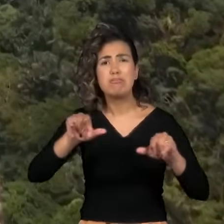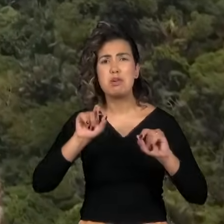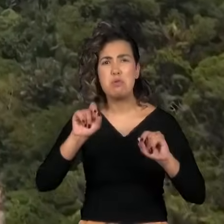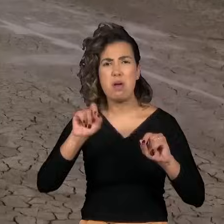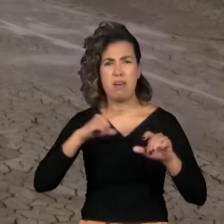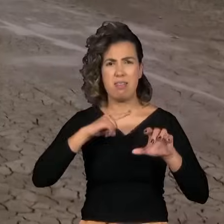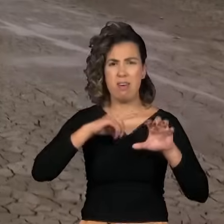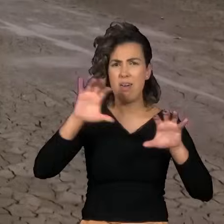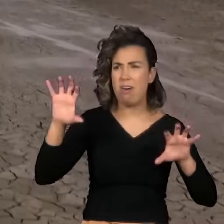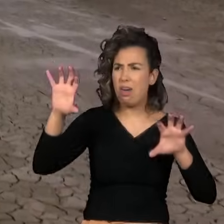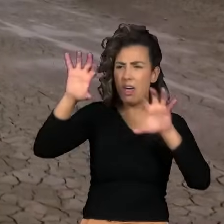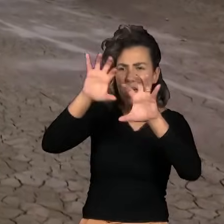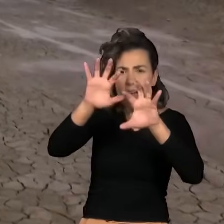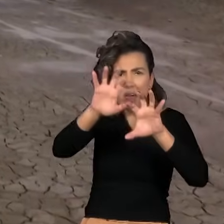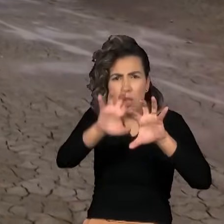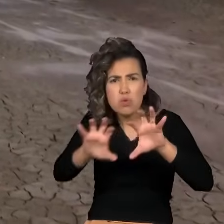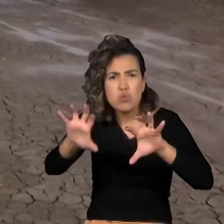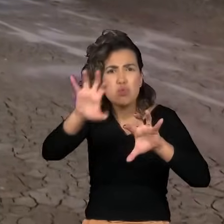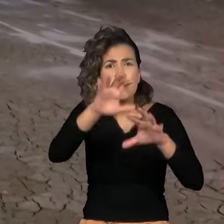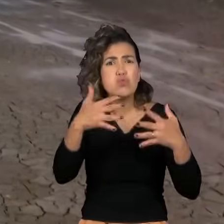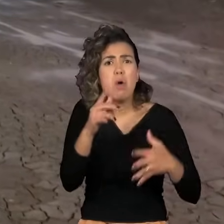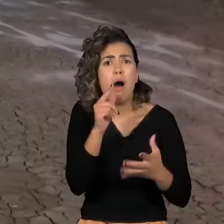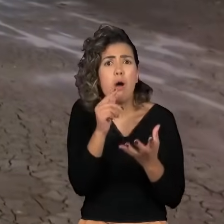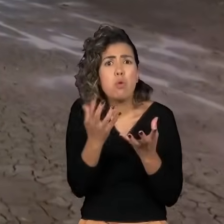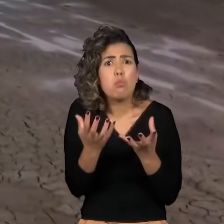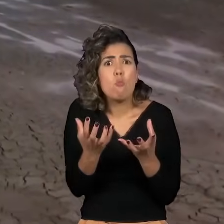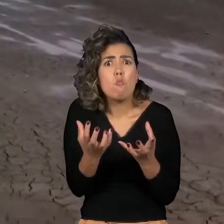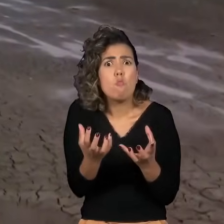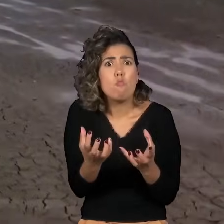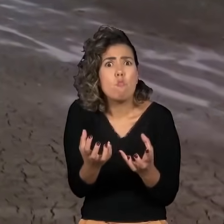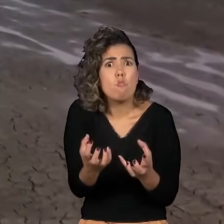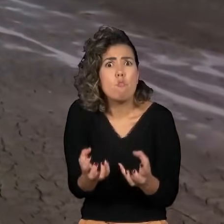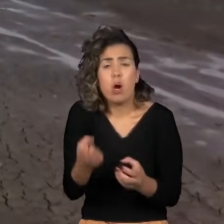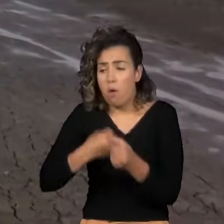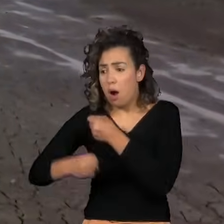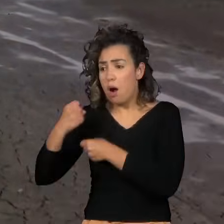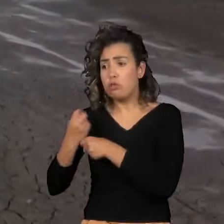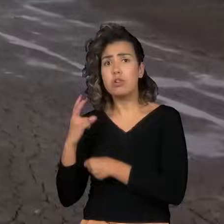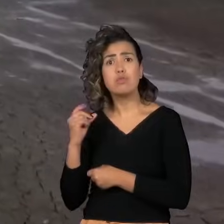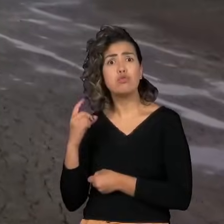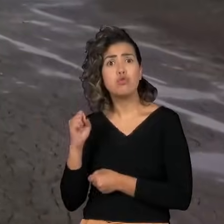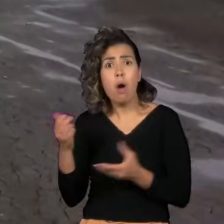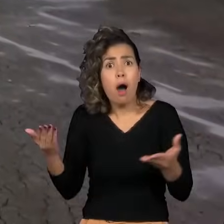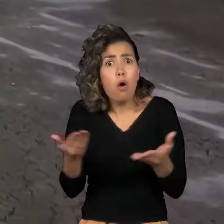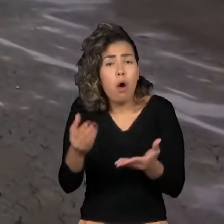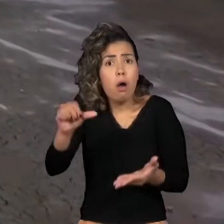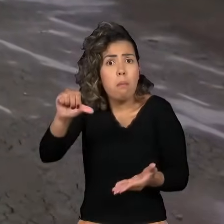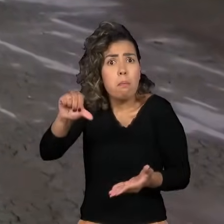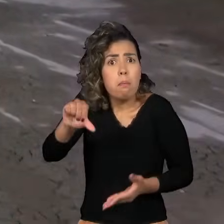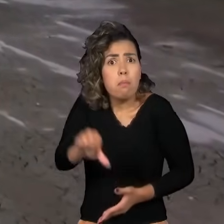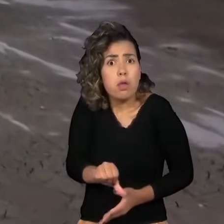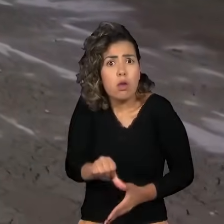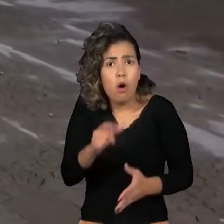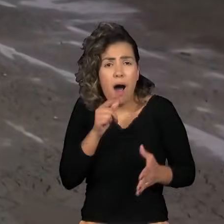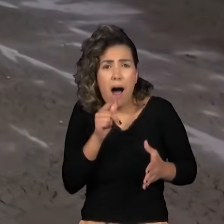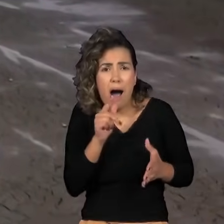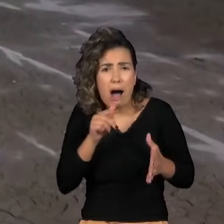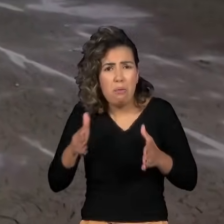Amazonas tem a menor superfície de água desde 2018. O El Niño e as águas mais